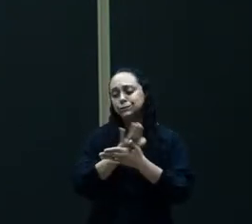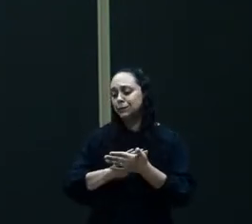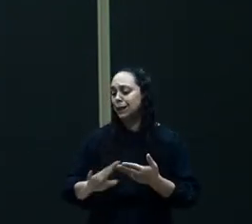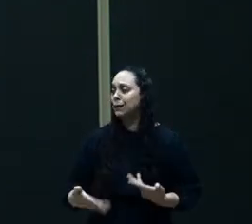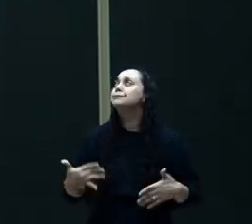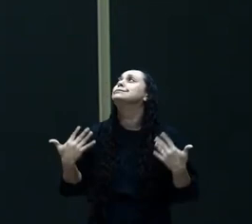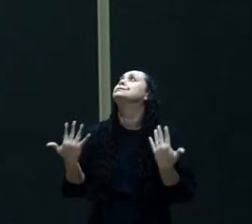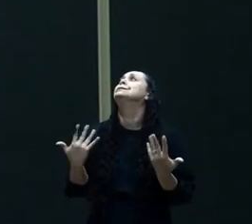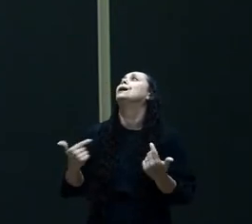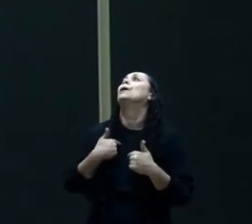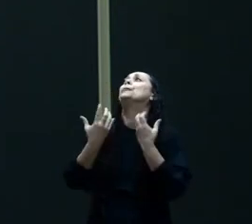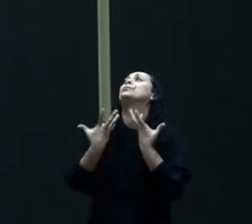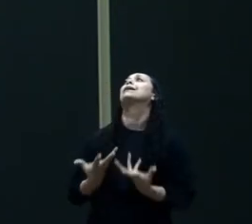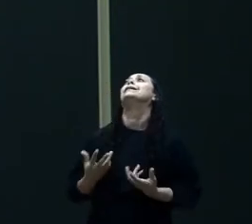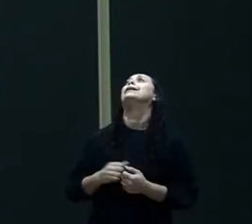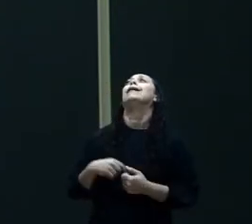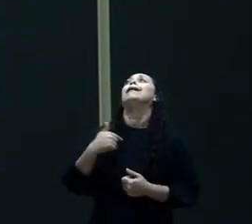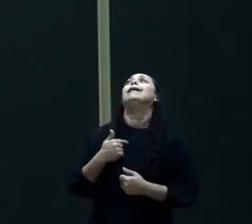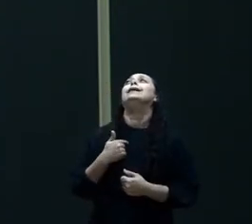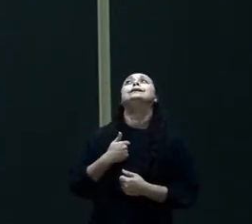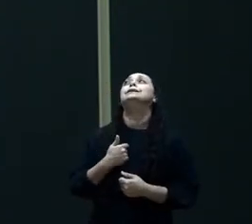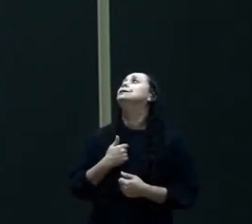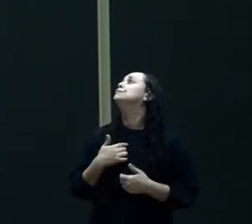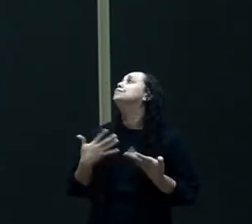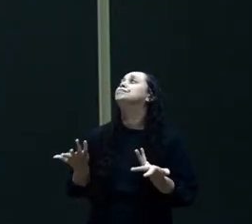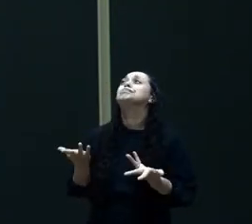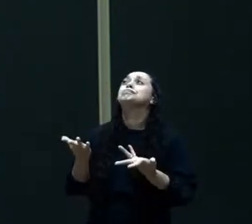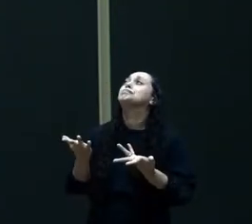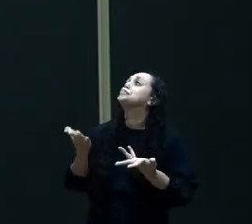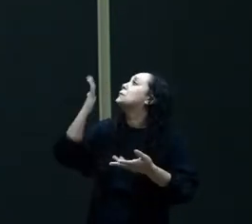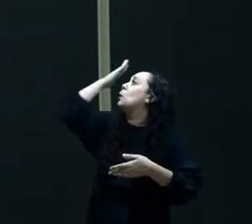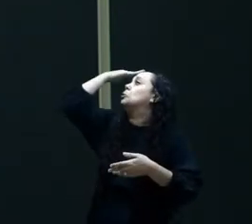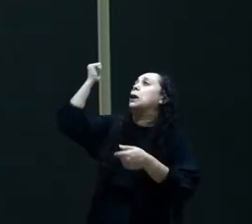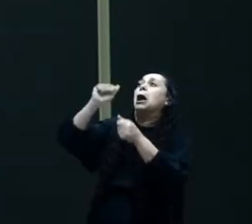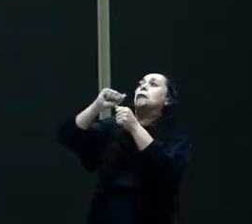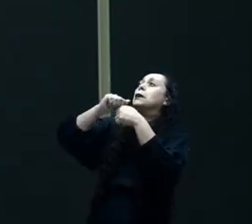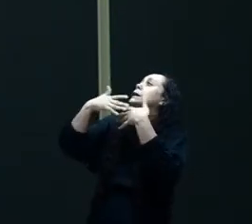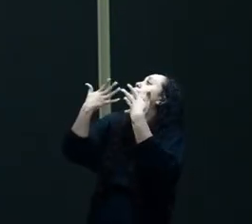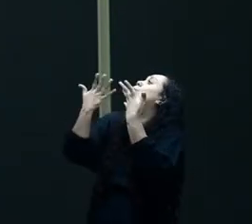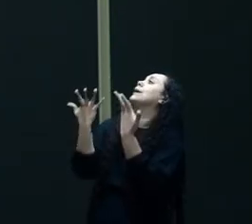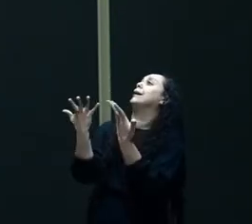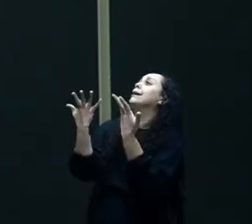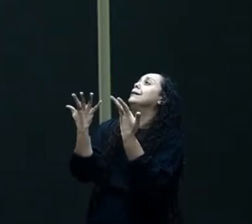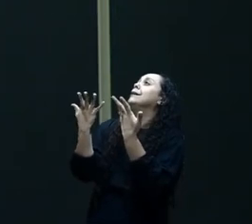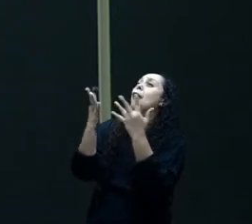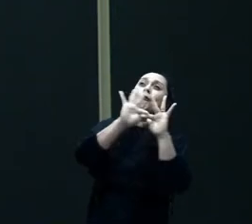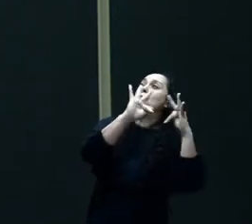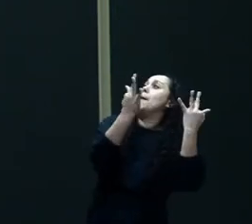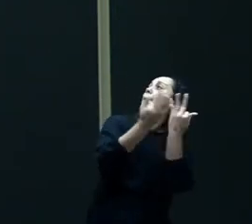todos os recursos se acabaram recurso de família recurso de pais recurso de amigos recurso da